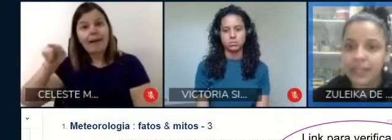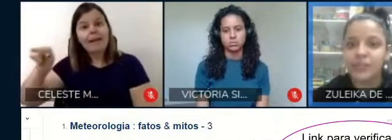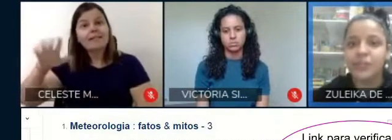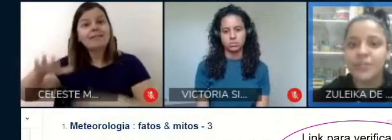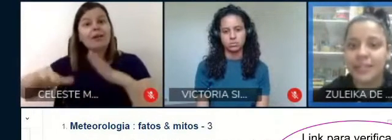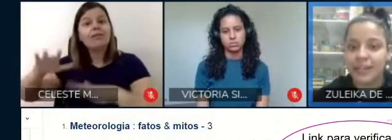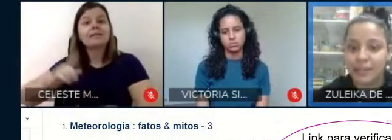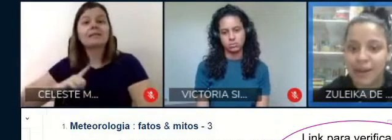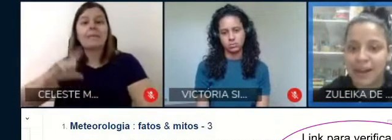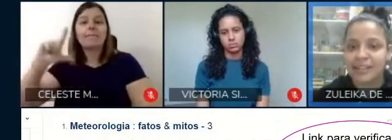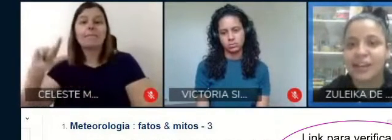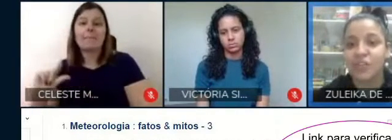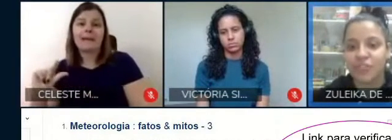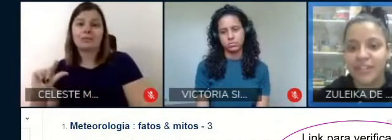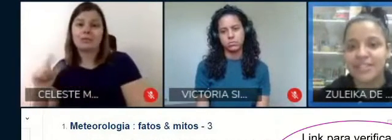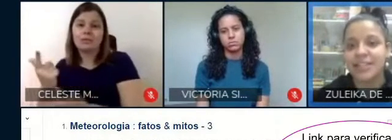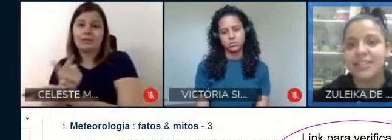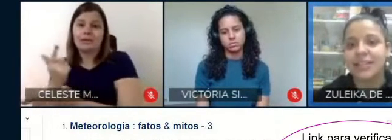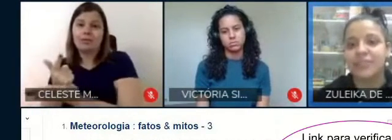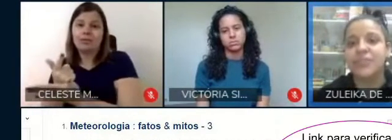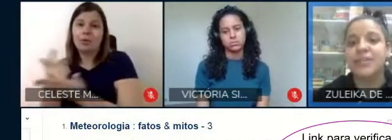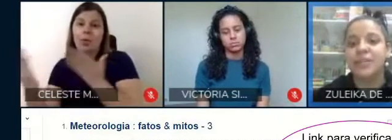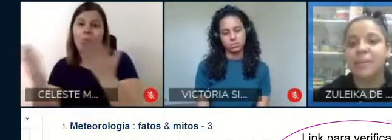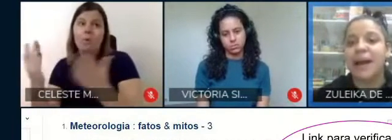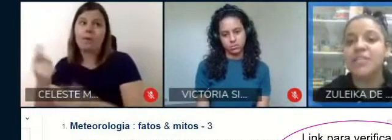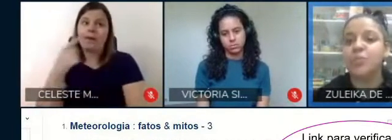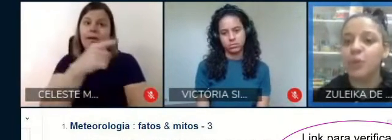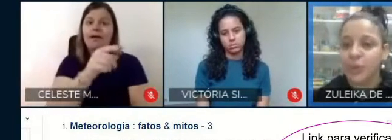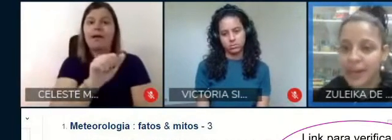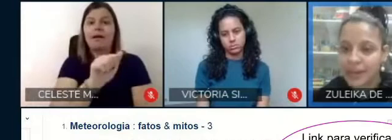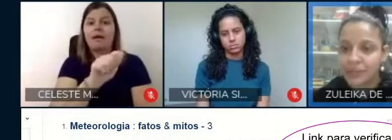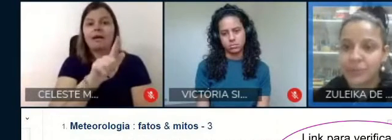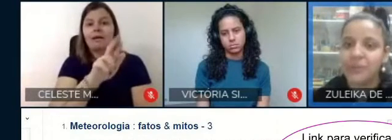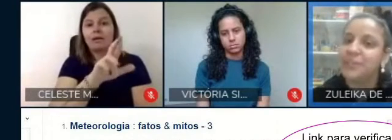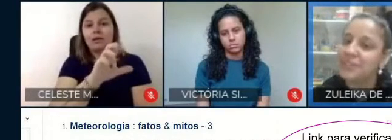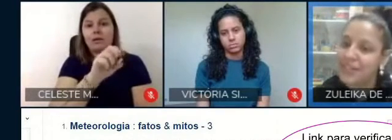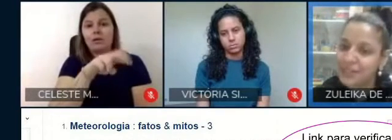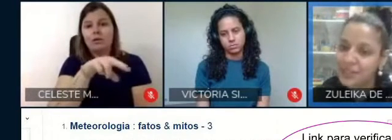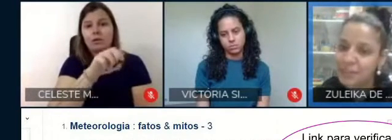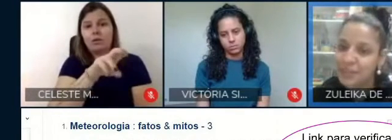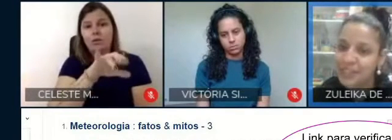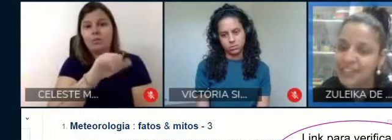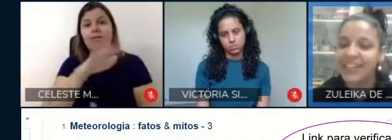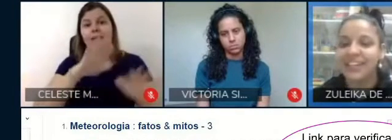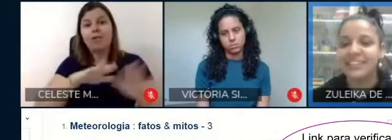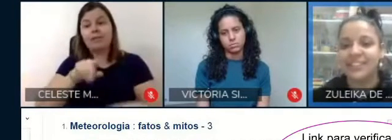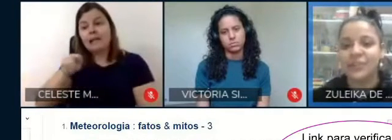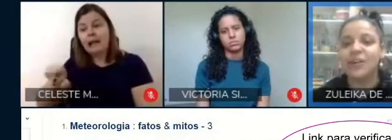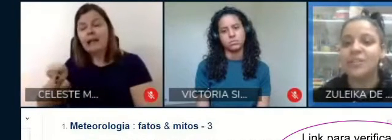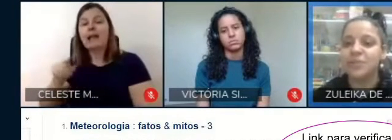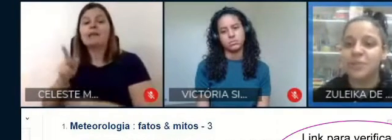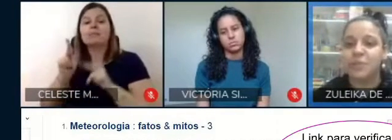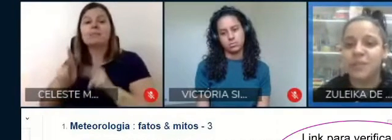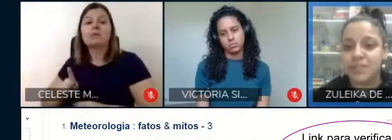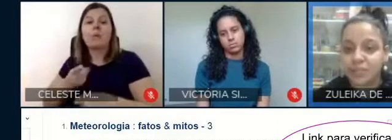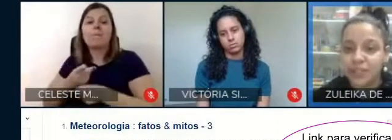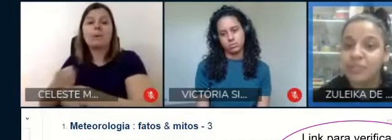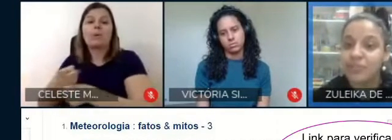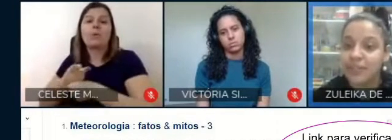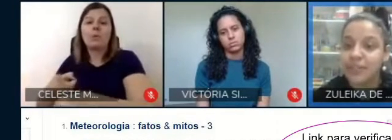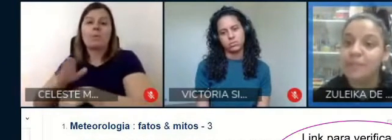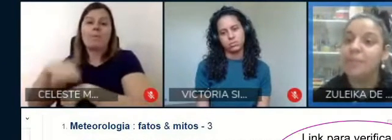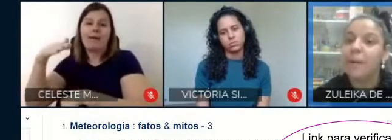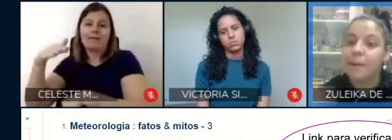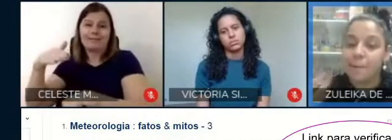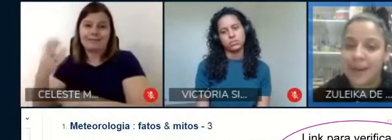Agronomia. E no do Seclimar, talvez esse livro seja mais procurado do que no da Agronomia. Então, as pessoas